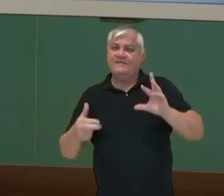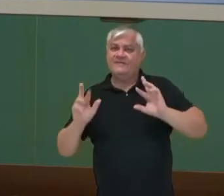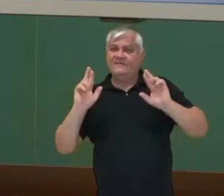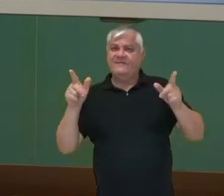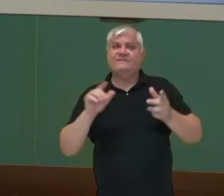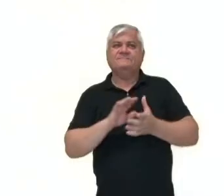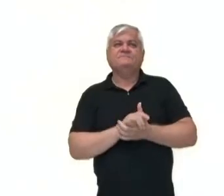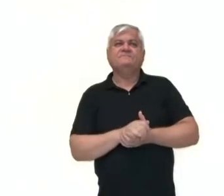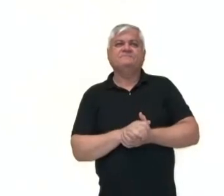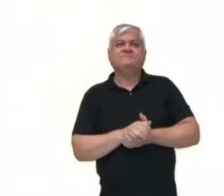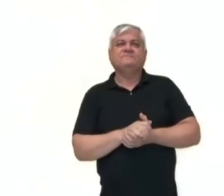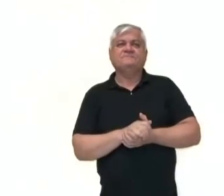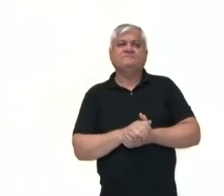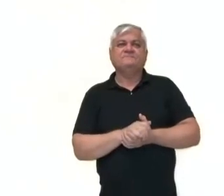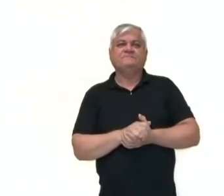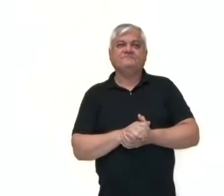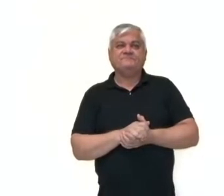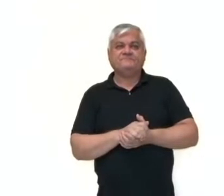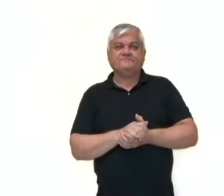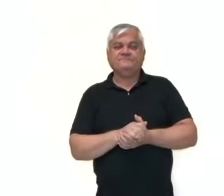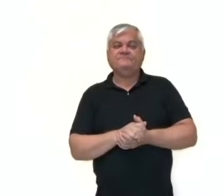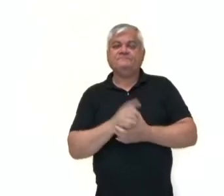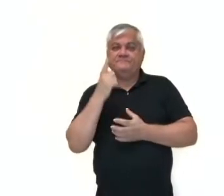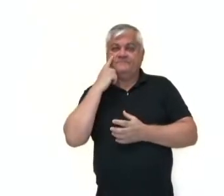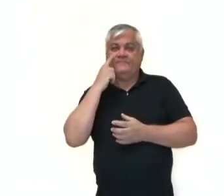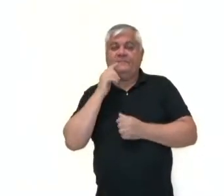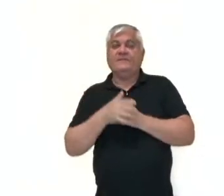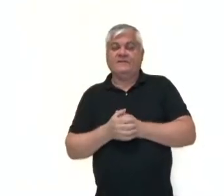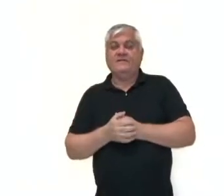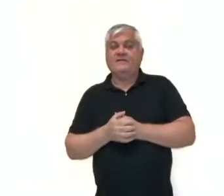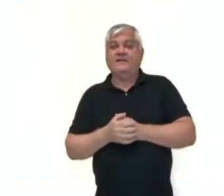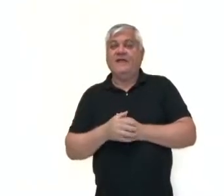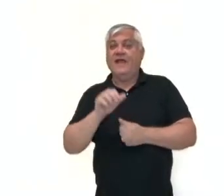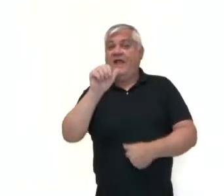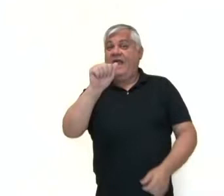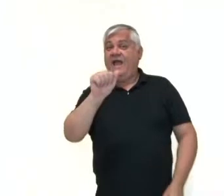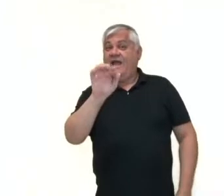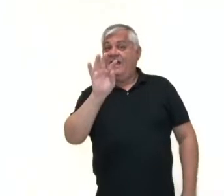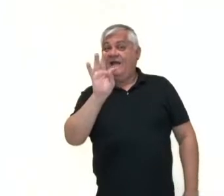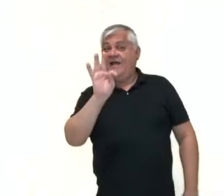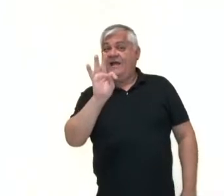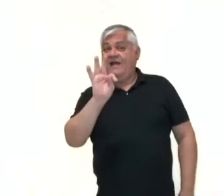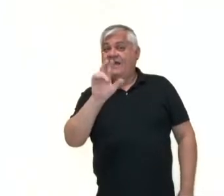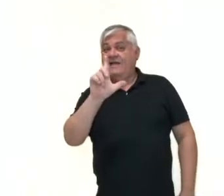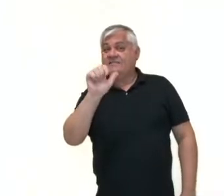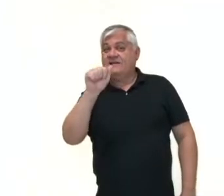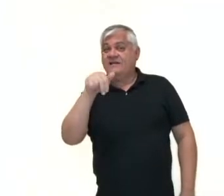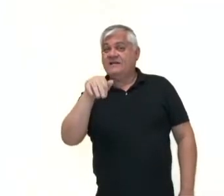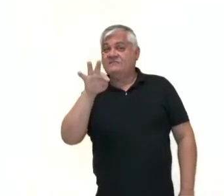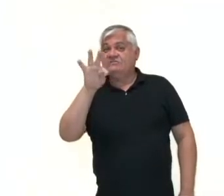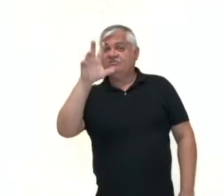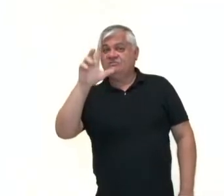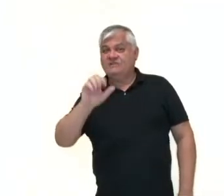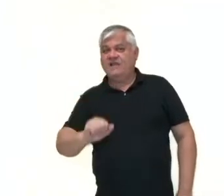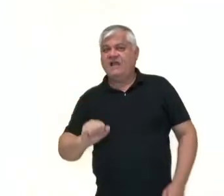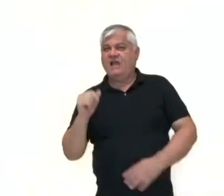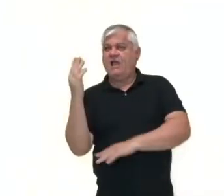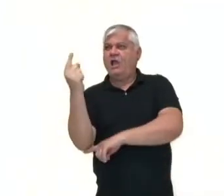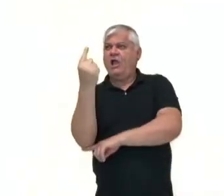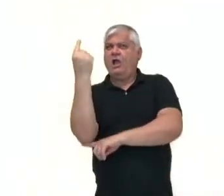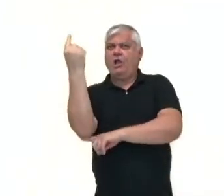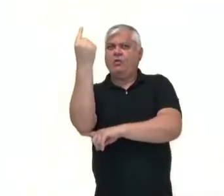paisagem, né? E aí a gente vai ter ali, por exemplo, a floresta ou a Mata Atlântica, né? Que tem essa visão de uma